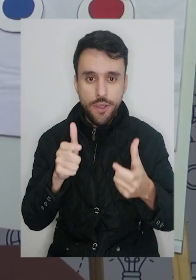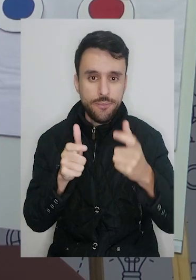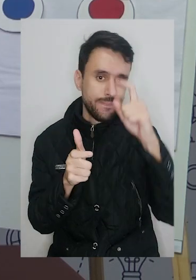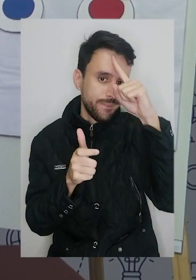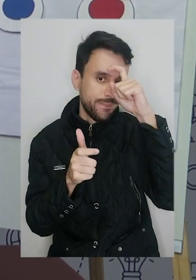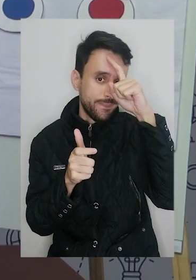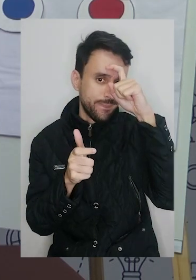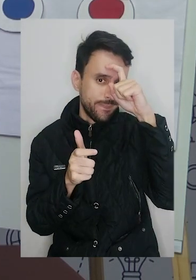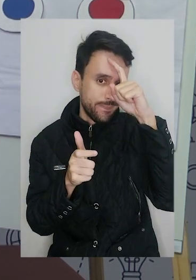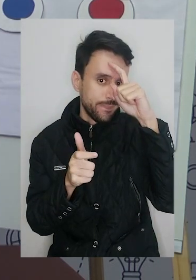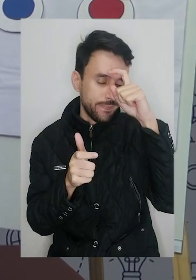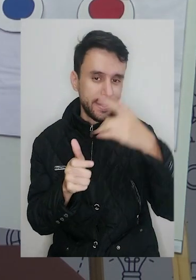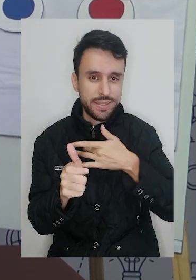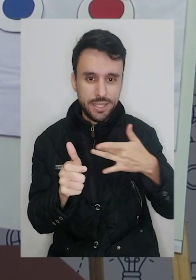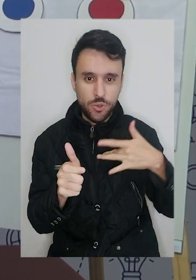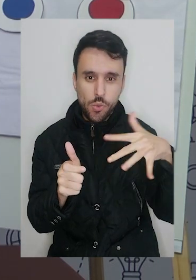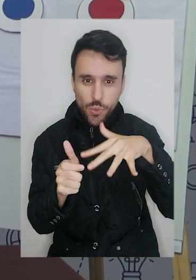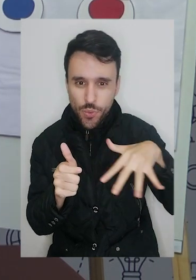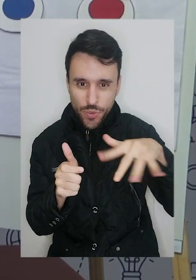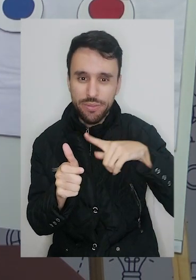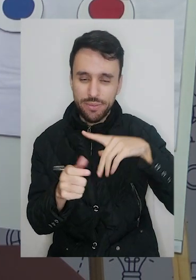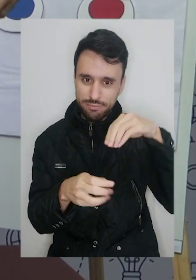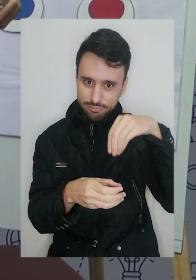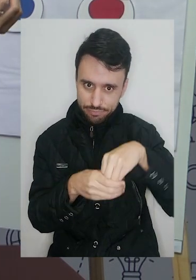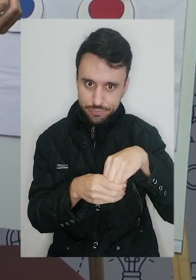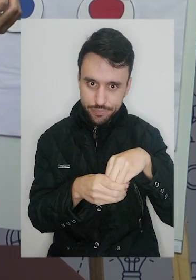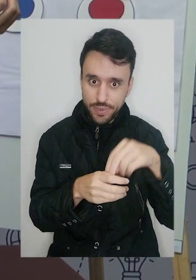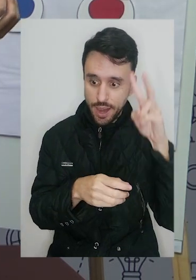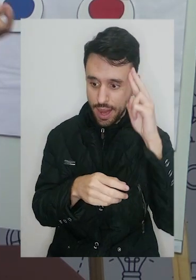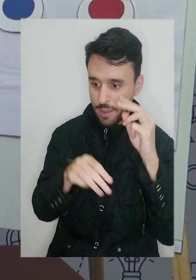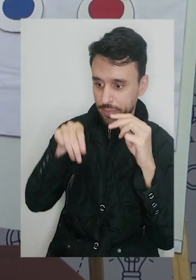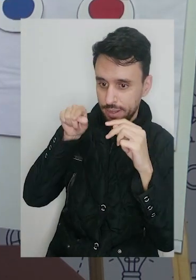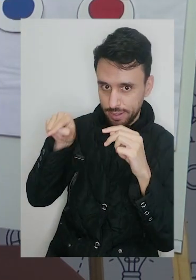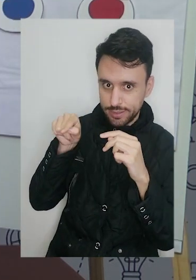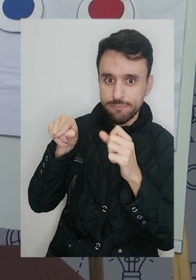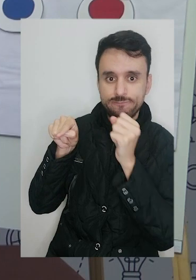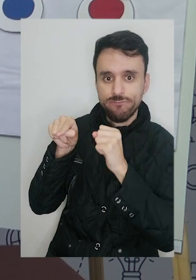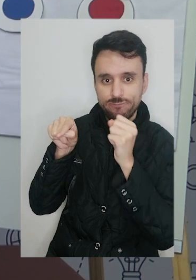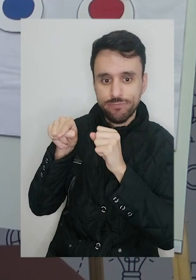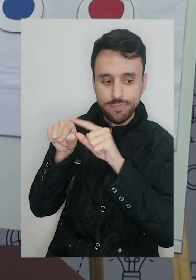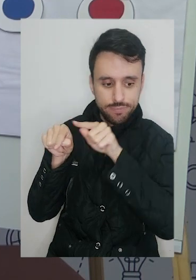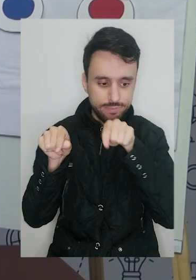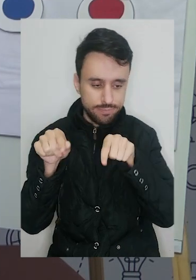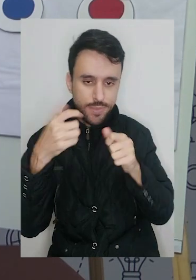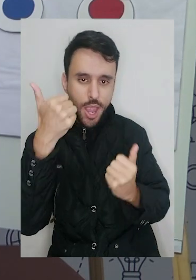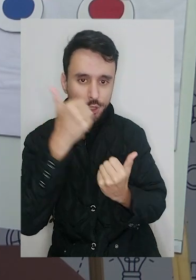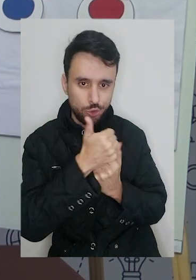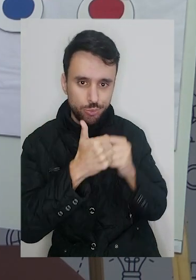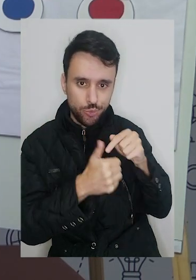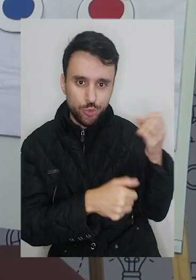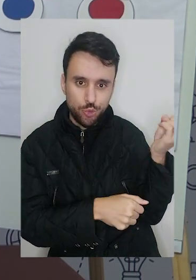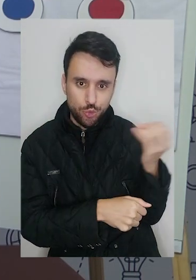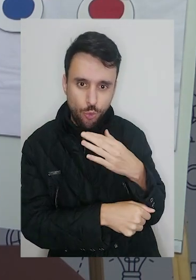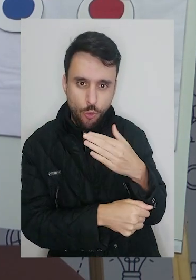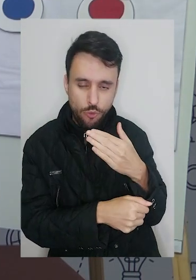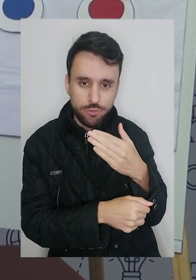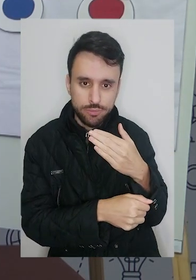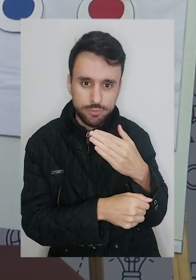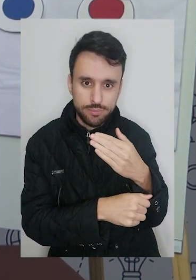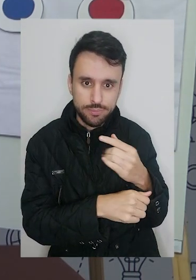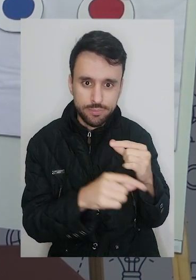Esse é bem simples. Então, foi substituído o termômetro de mercúrio por este termômetro aqui, que é o